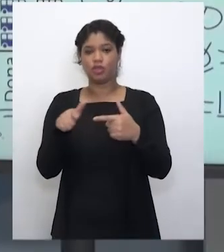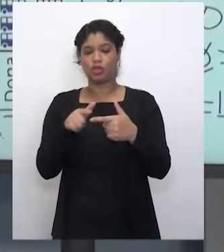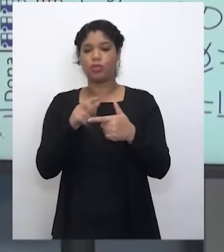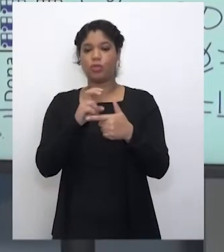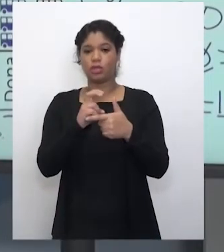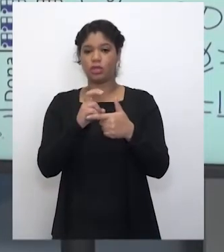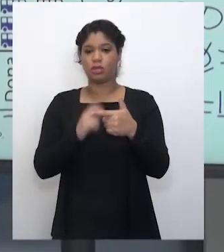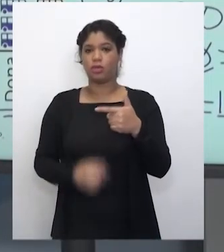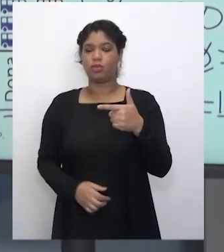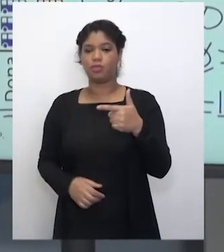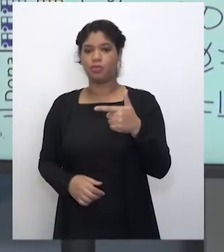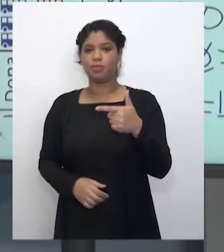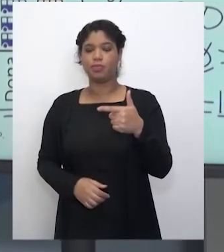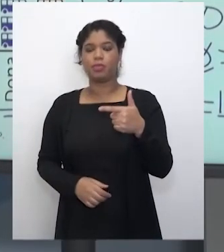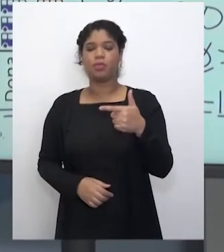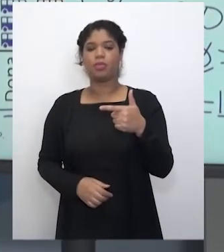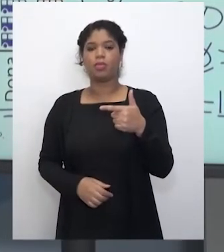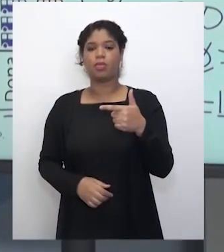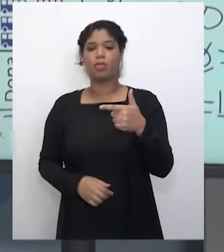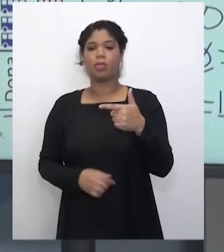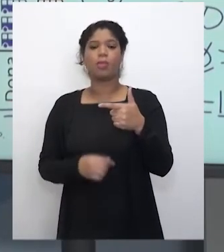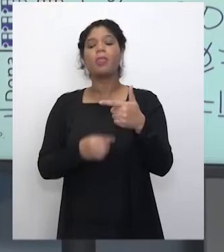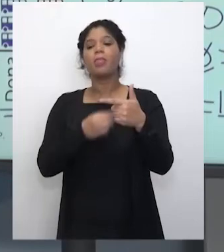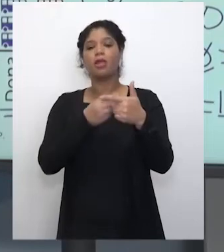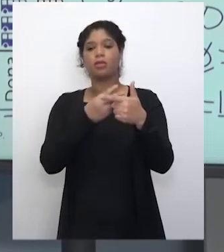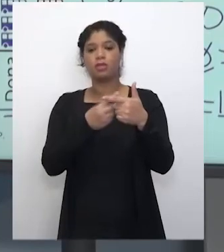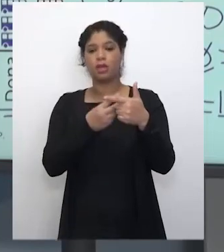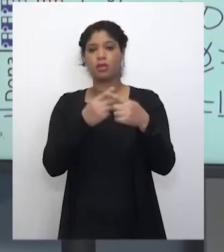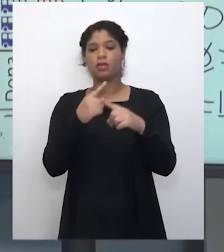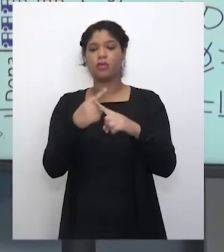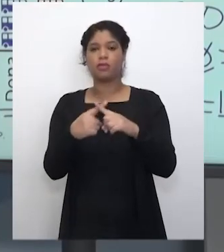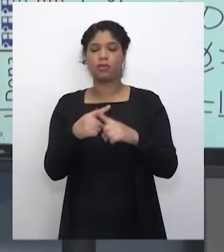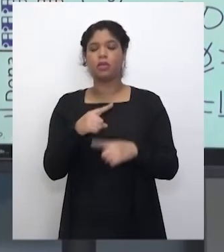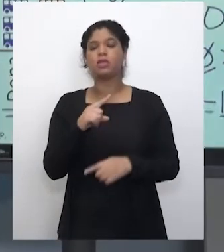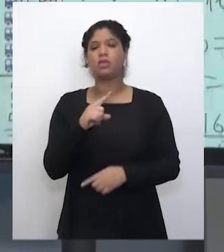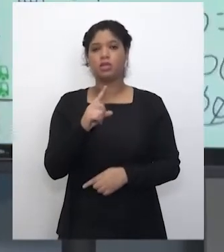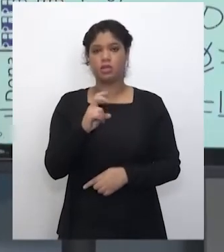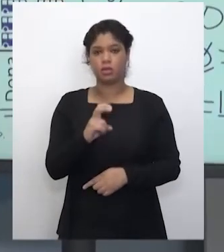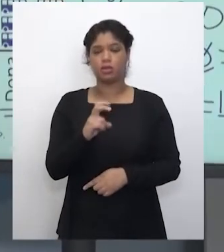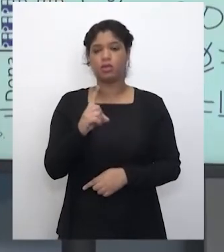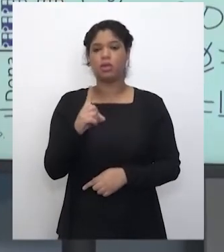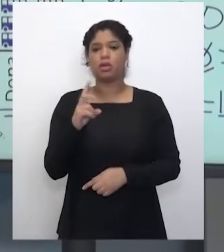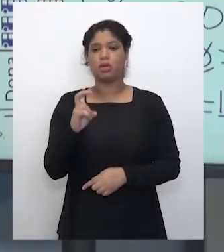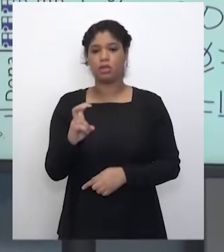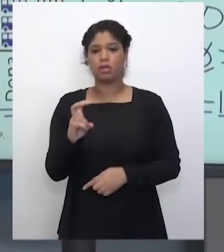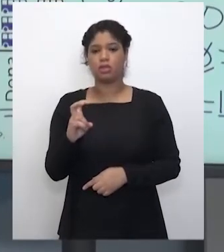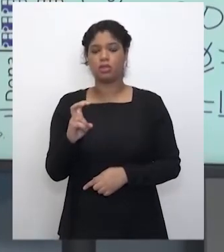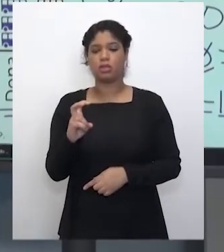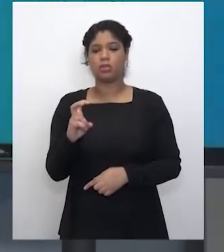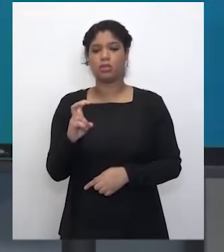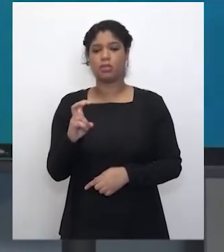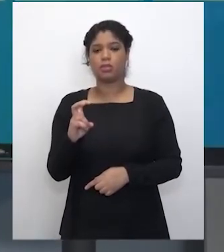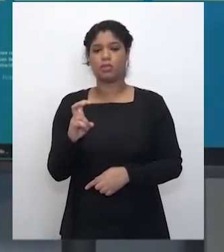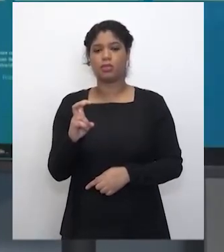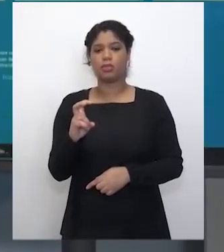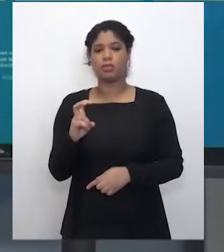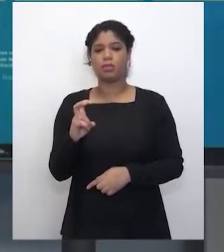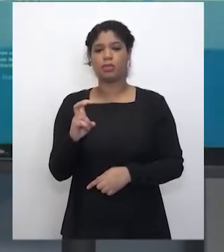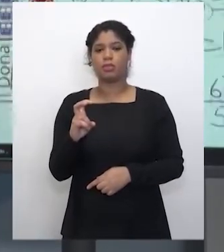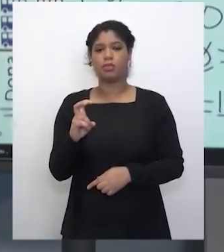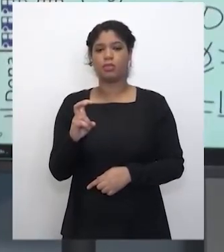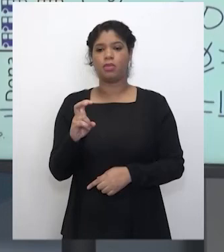do 5, 3. 3 vezes 5, 15. Para 16, para 16,